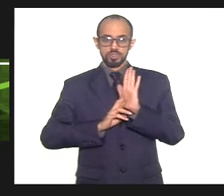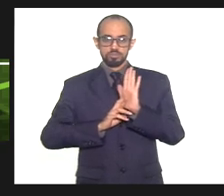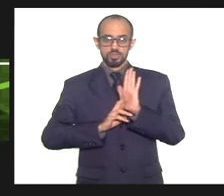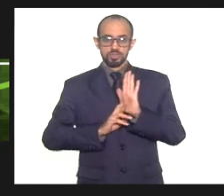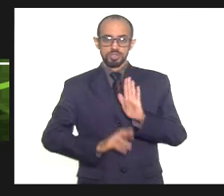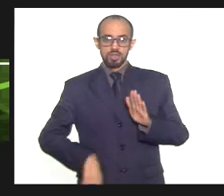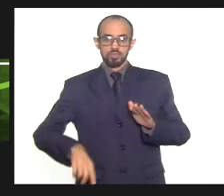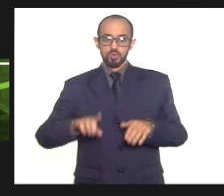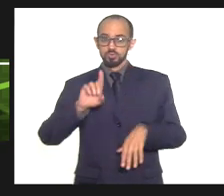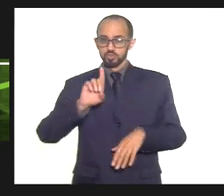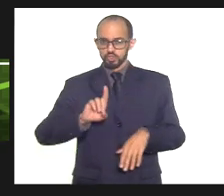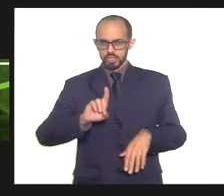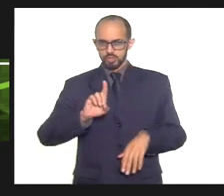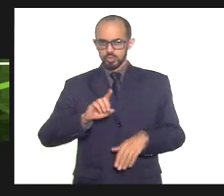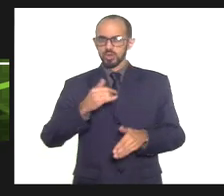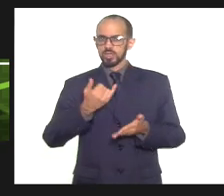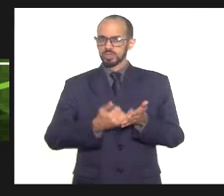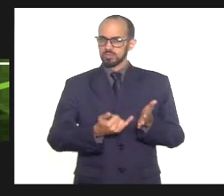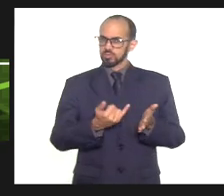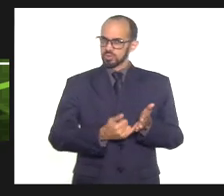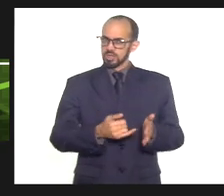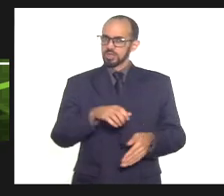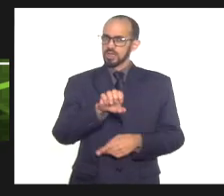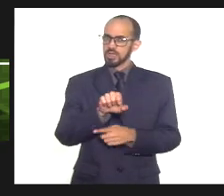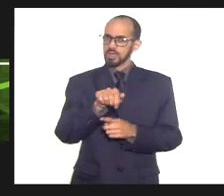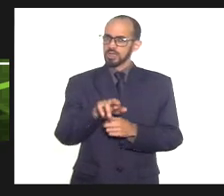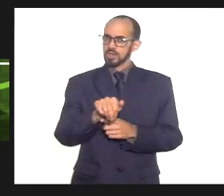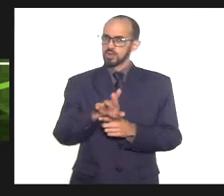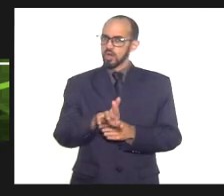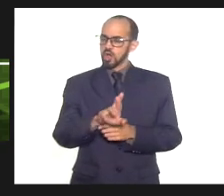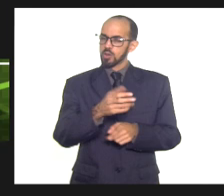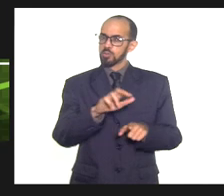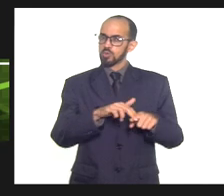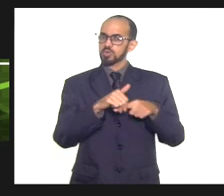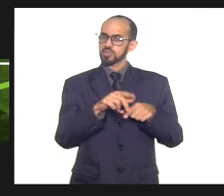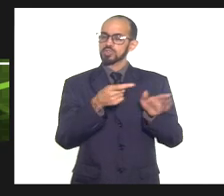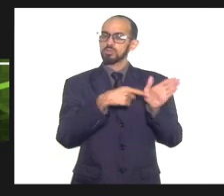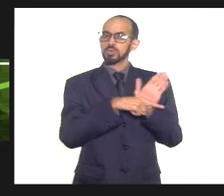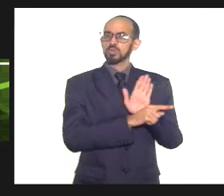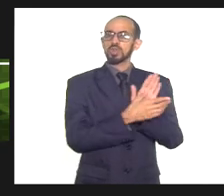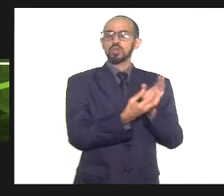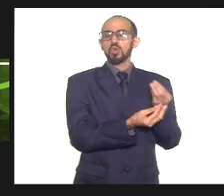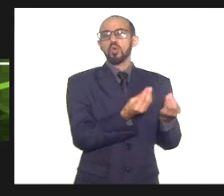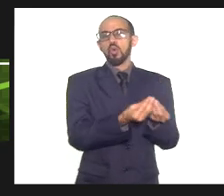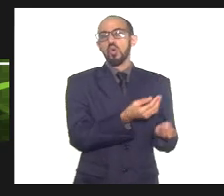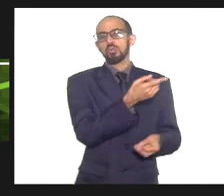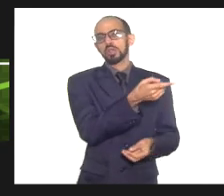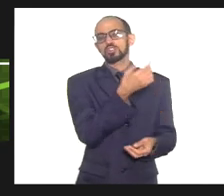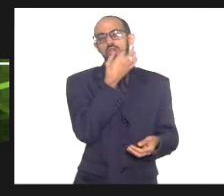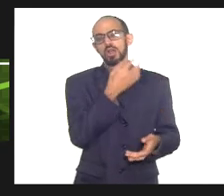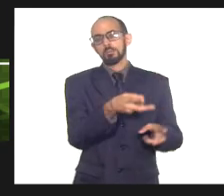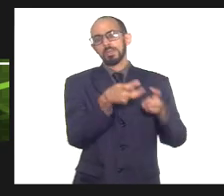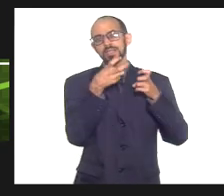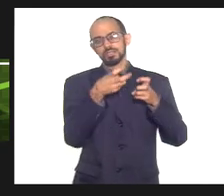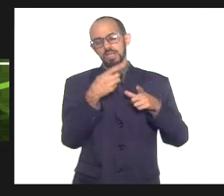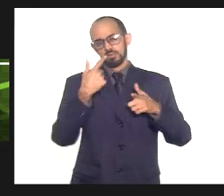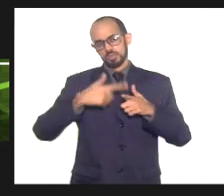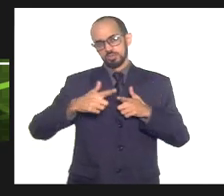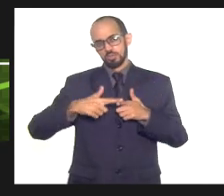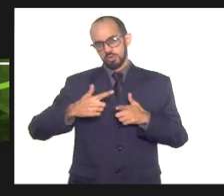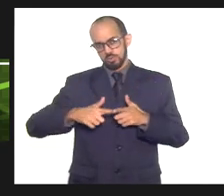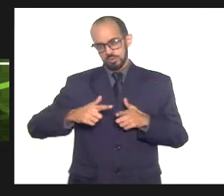pelo Equinor, como é que vossa senhoria vê exatamente essa questão? A senhora